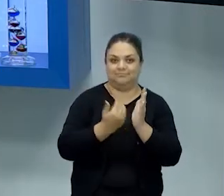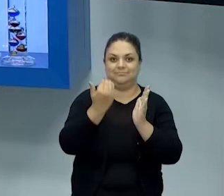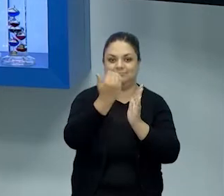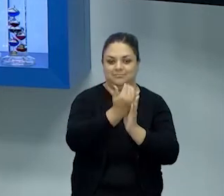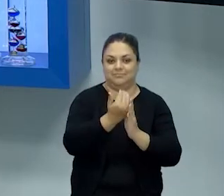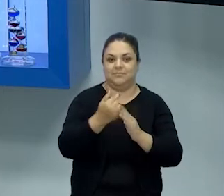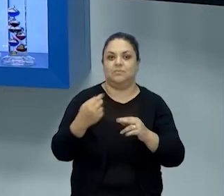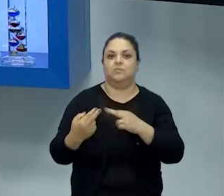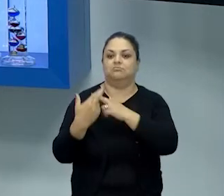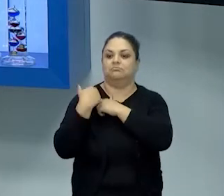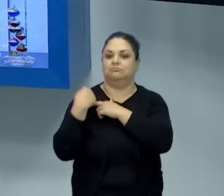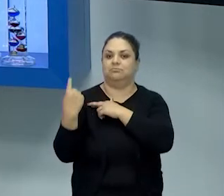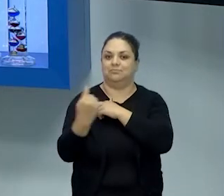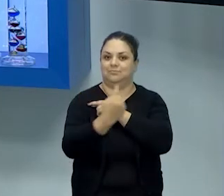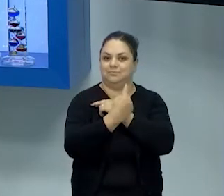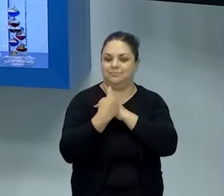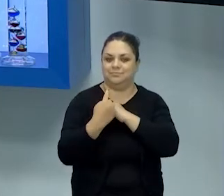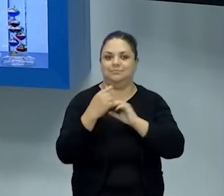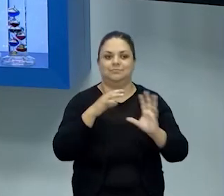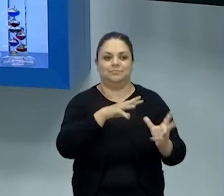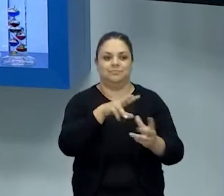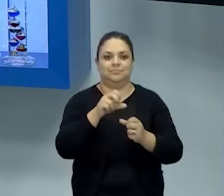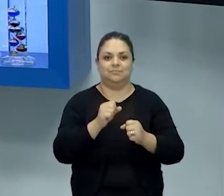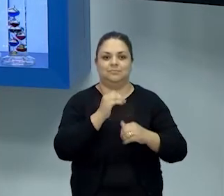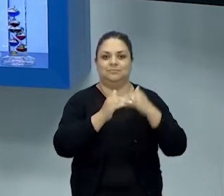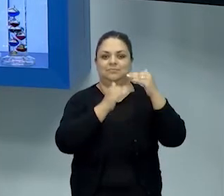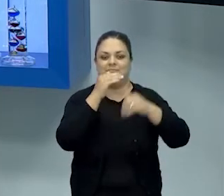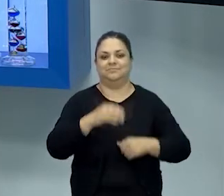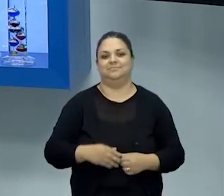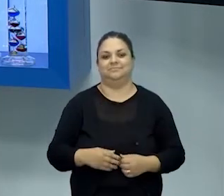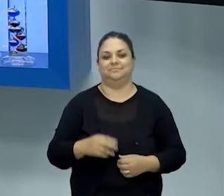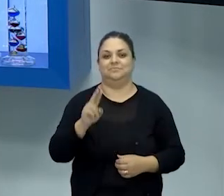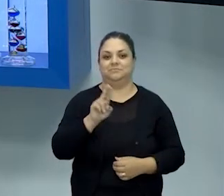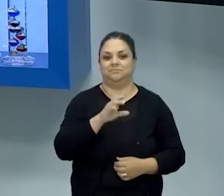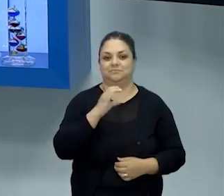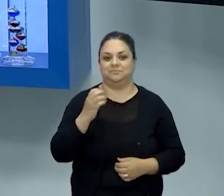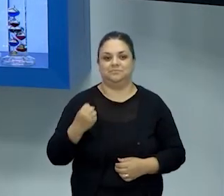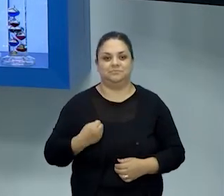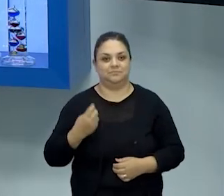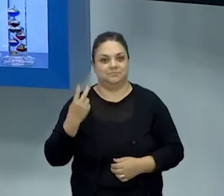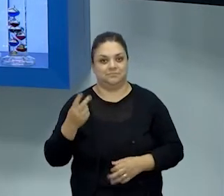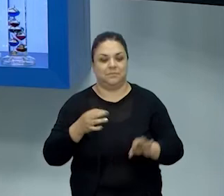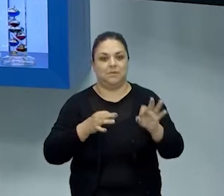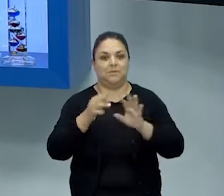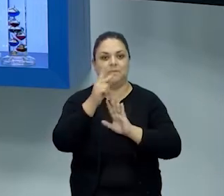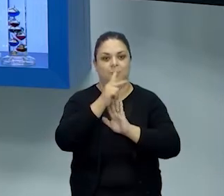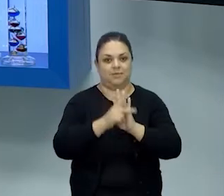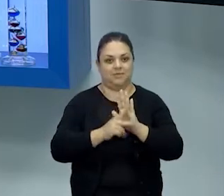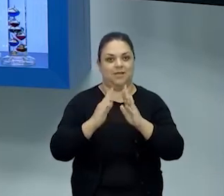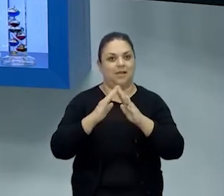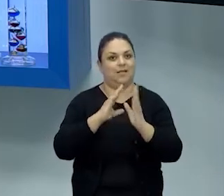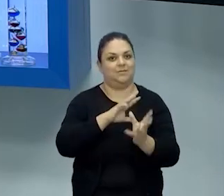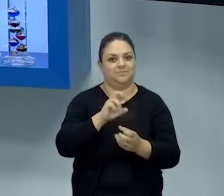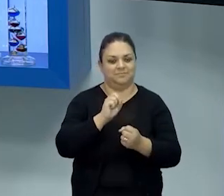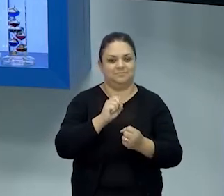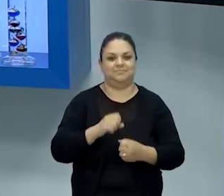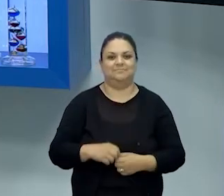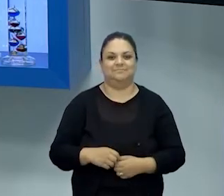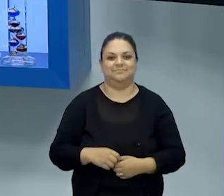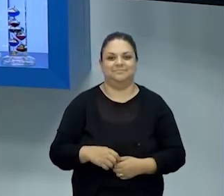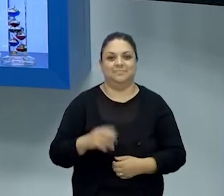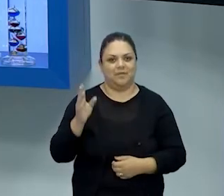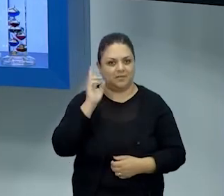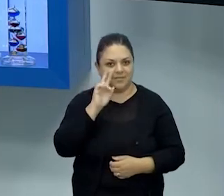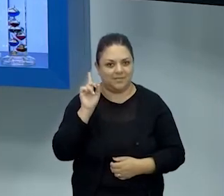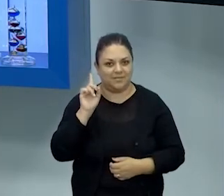desenvolvimento sustentável. Unidade curricular 2, projeto Casa Sustentável. E para vocês que não se lembram de